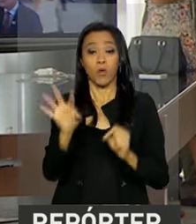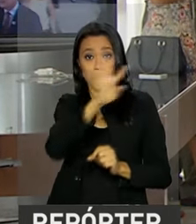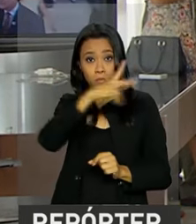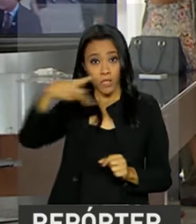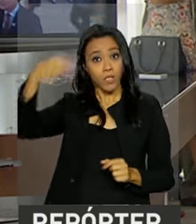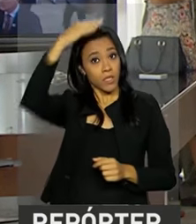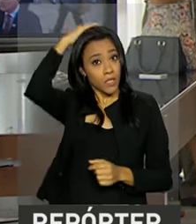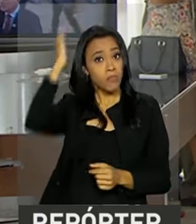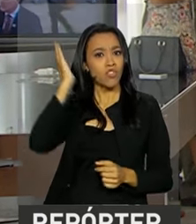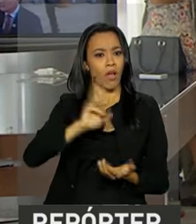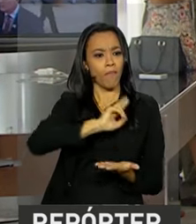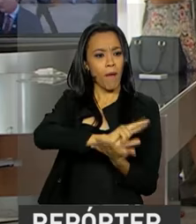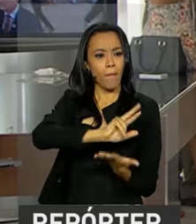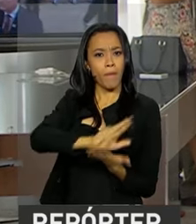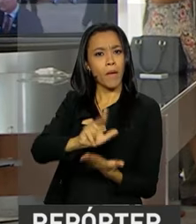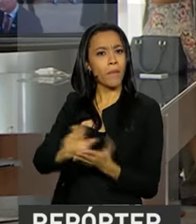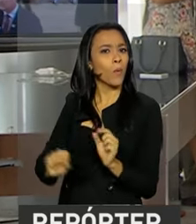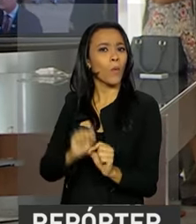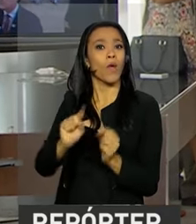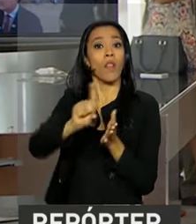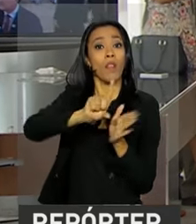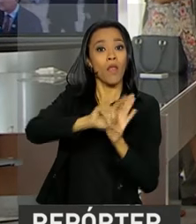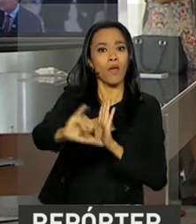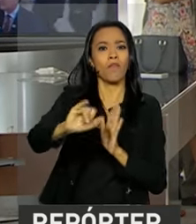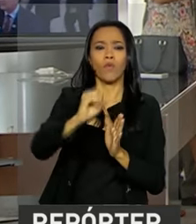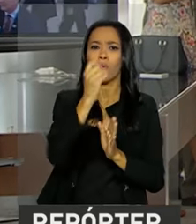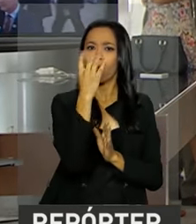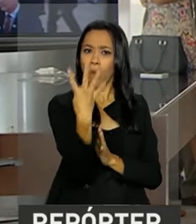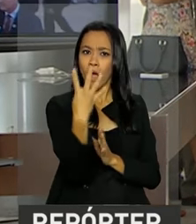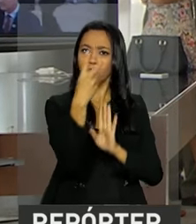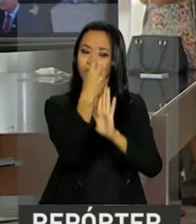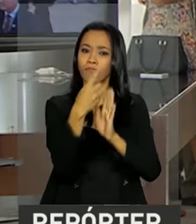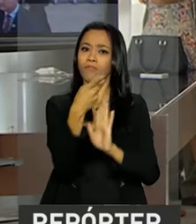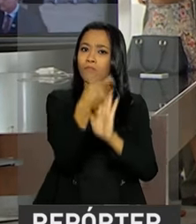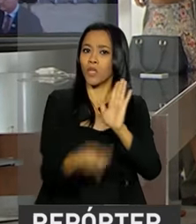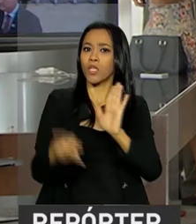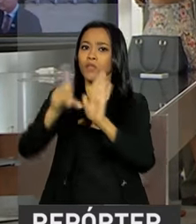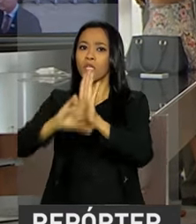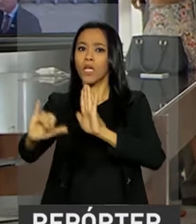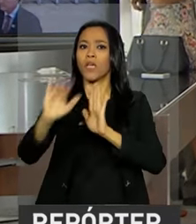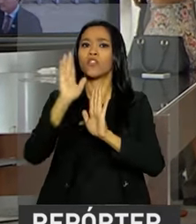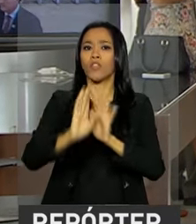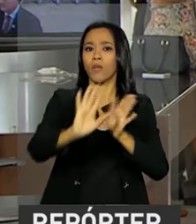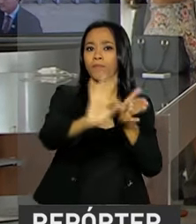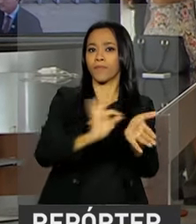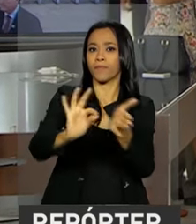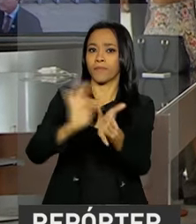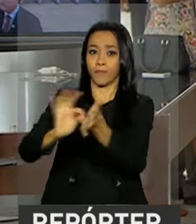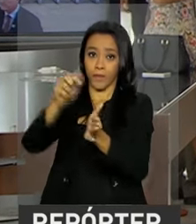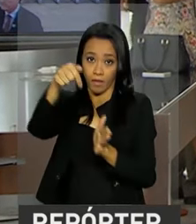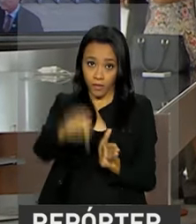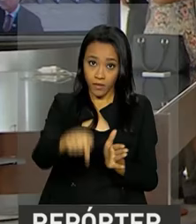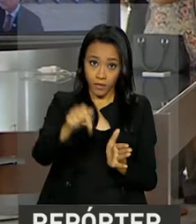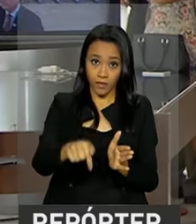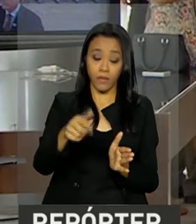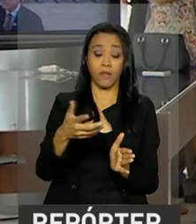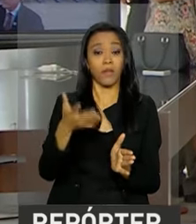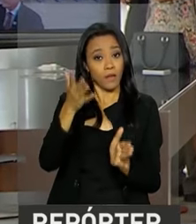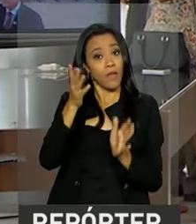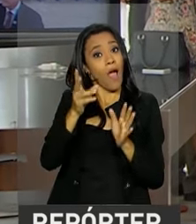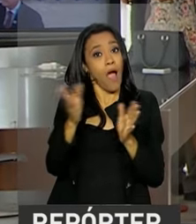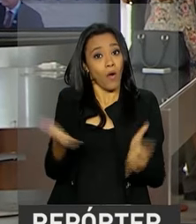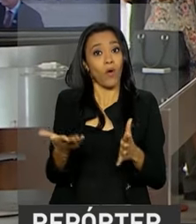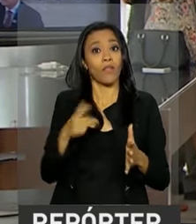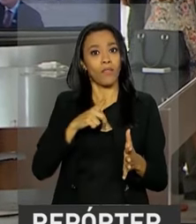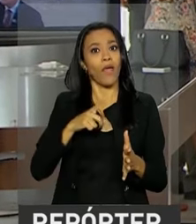então um conjunto de leis, né? Foram quatro projetos de lei que foram sancionados agora e se tornam,